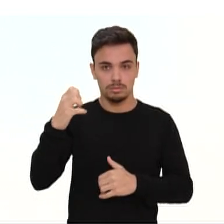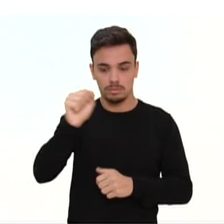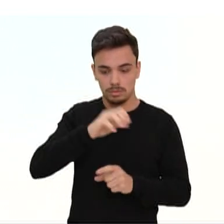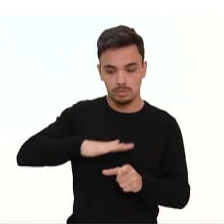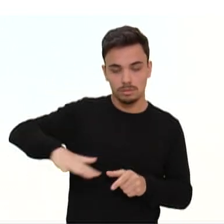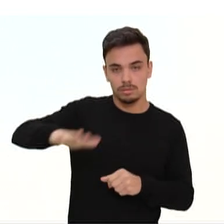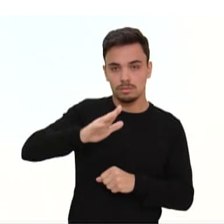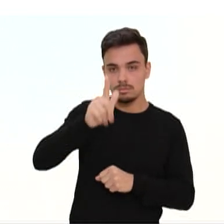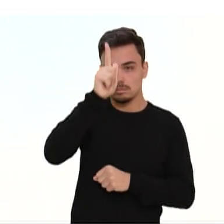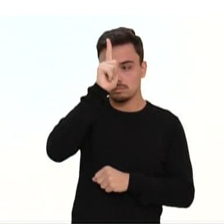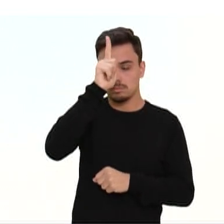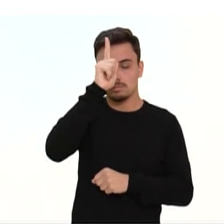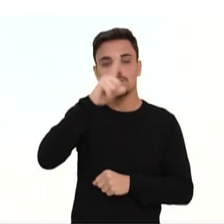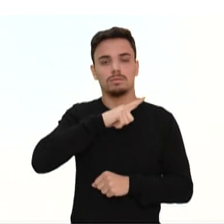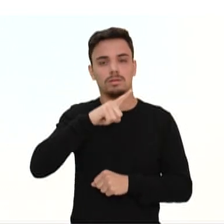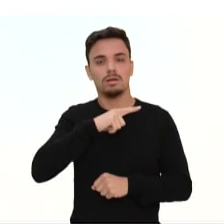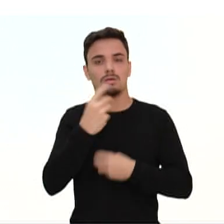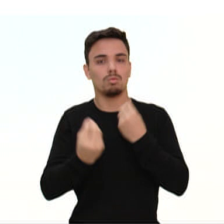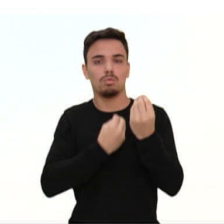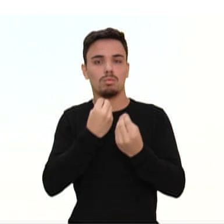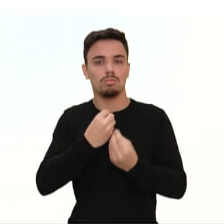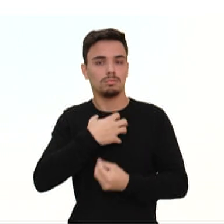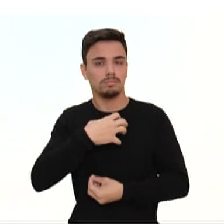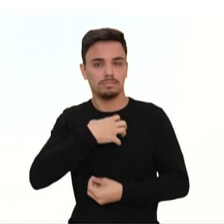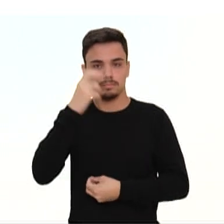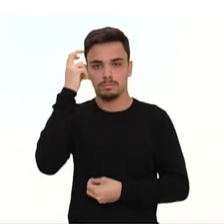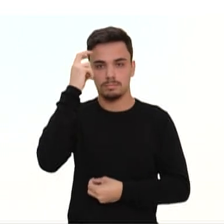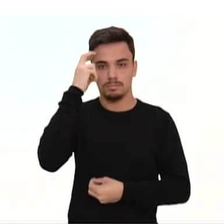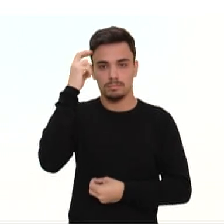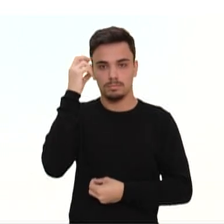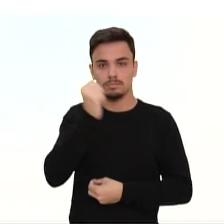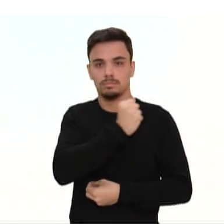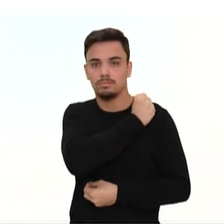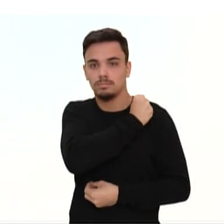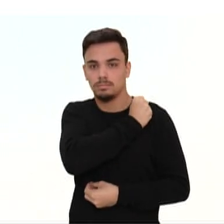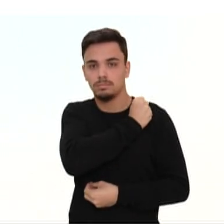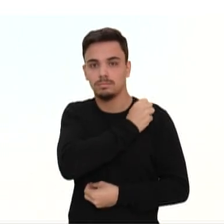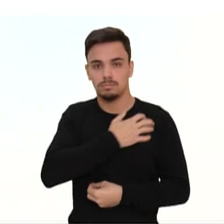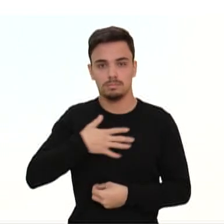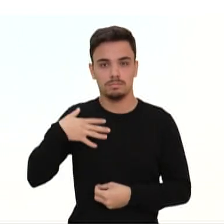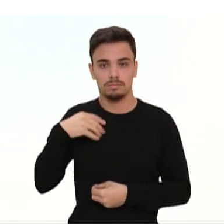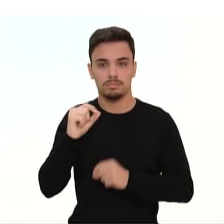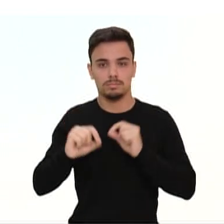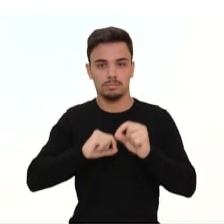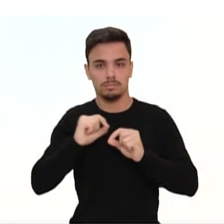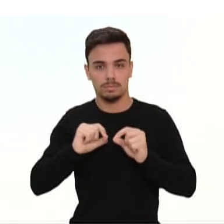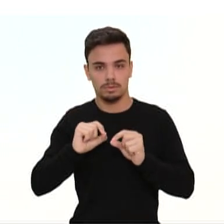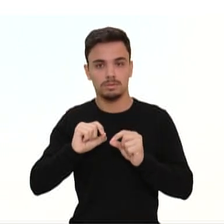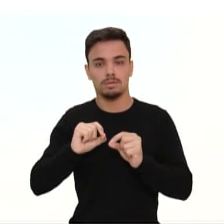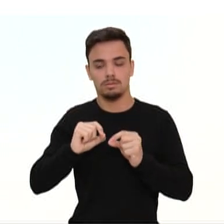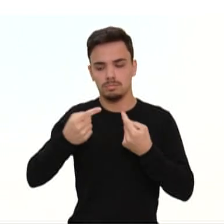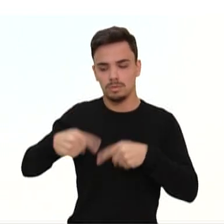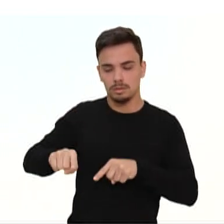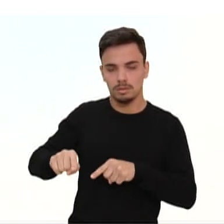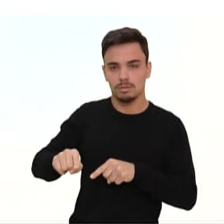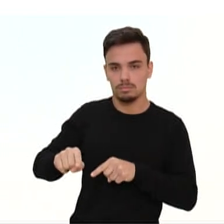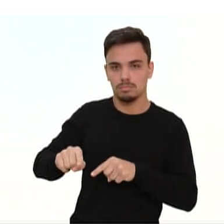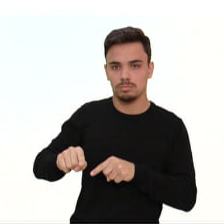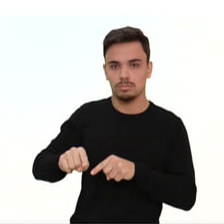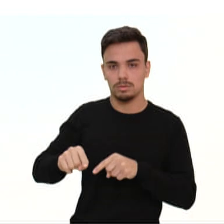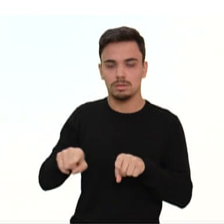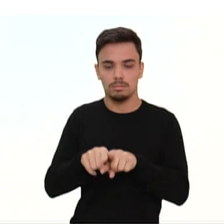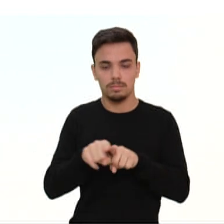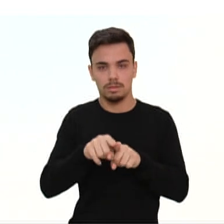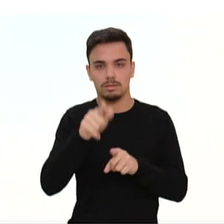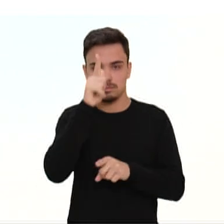estabeleceu um modelo de cultura. Sócrates foi o filósofo que combateu a tragédia e arruinou a cultura grega.